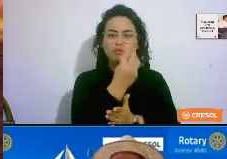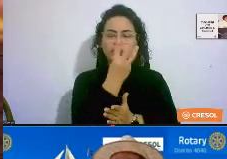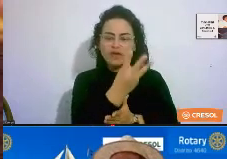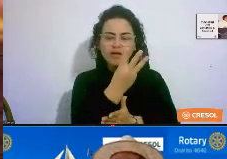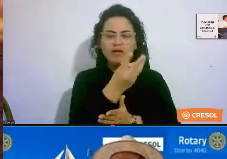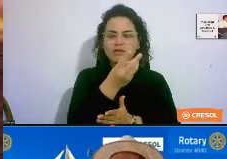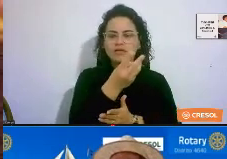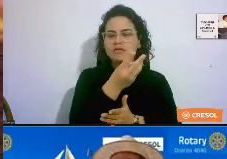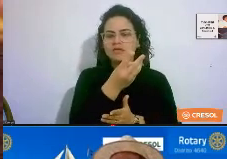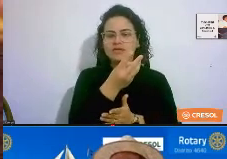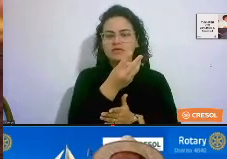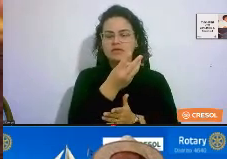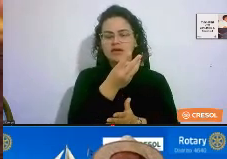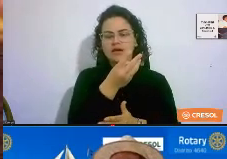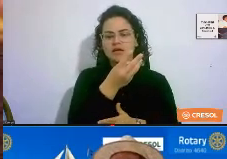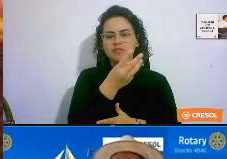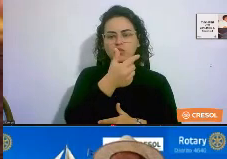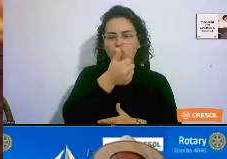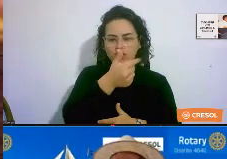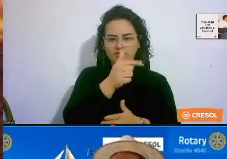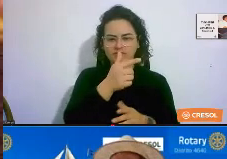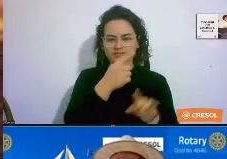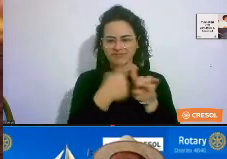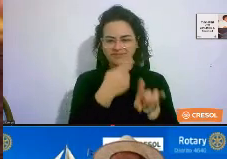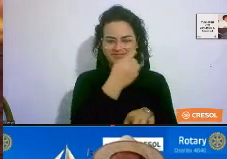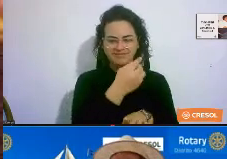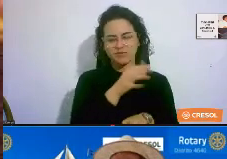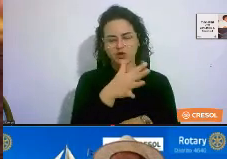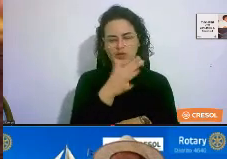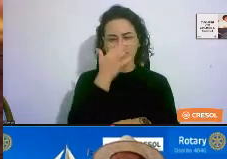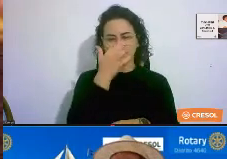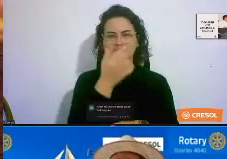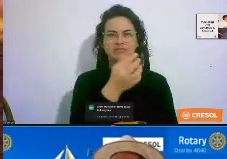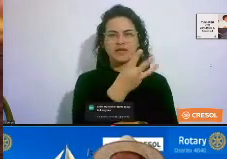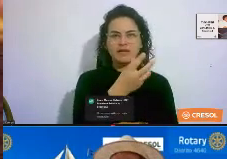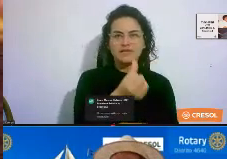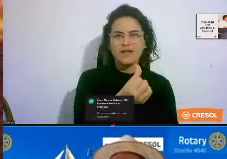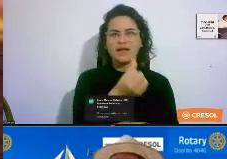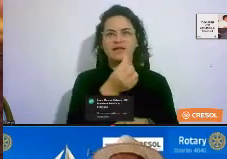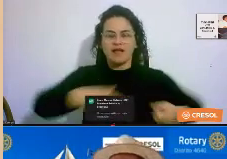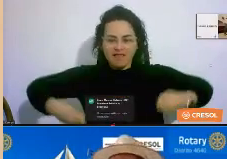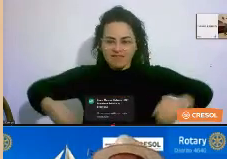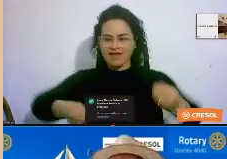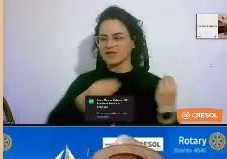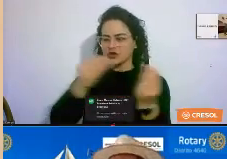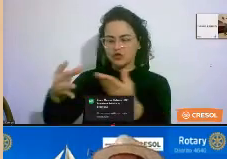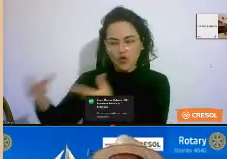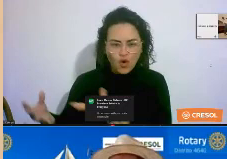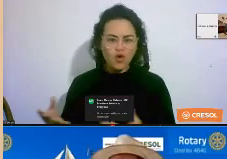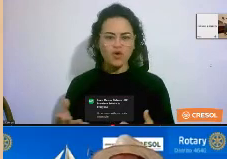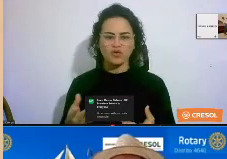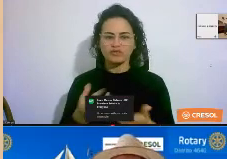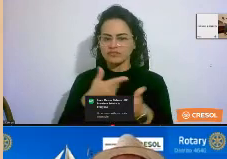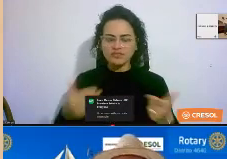3 dúzias, 4 dúzias de cadeira de roda e eu deixo aqui no meu estoque. Quem precisar, passa a pedir, eu entrego imediato. Vejo